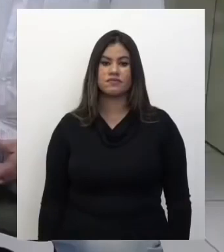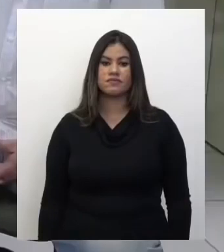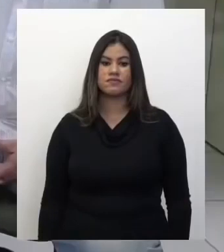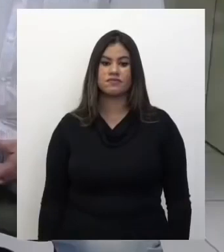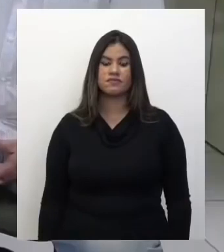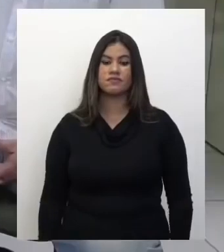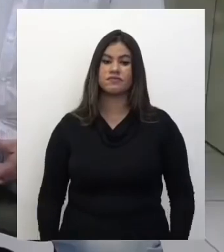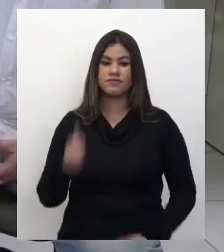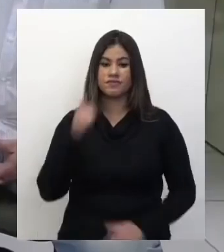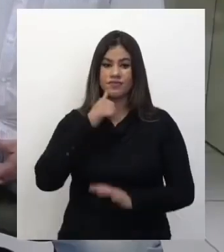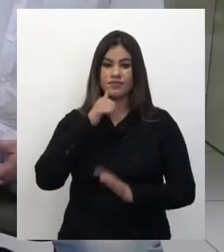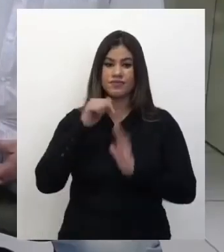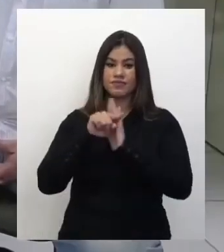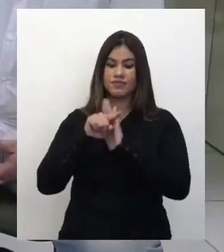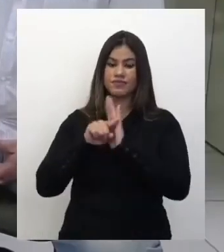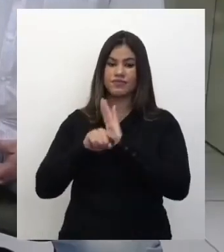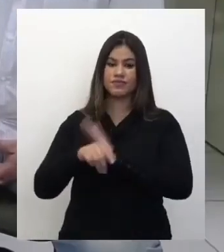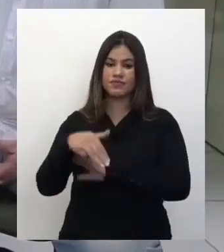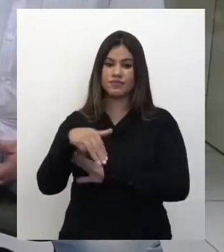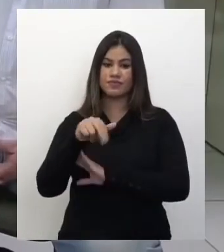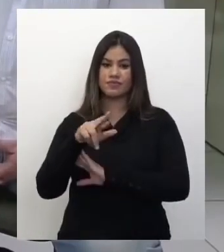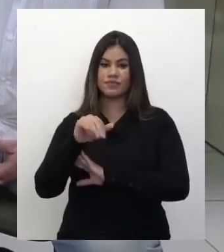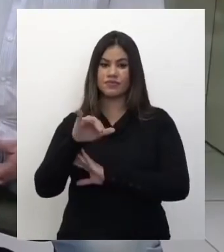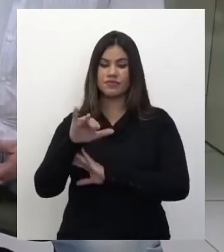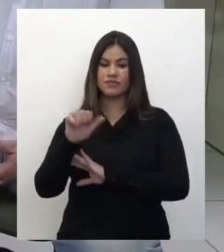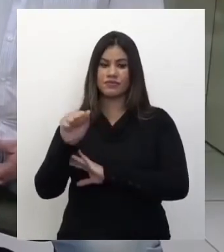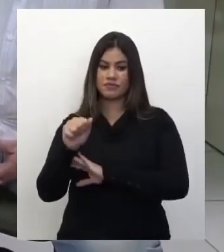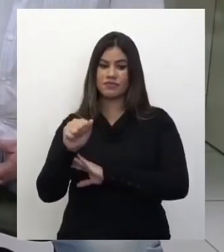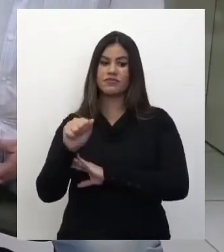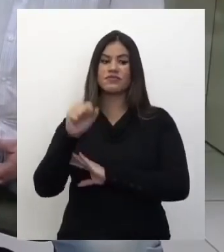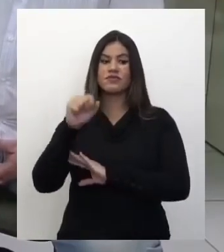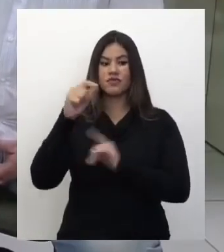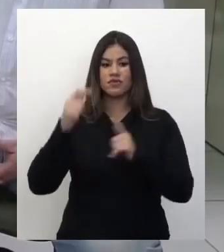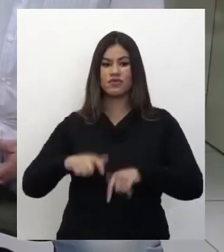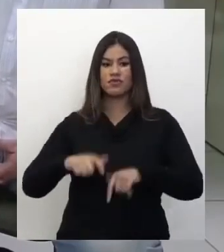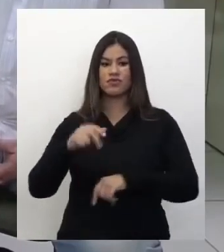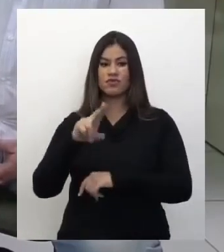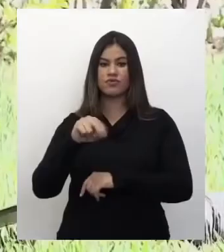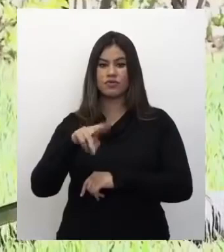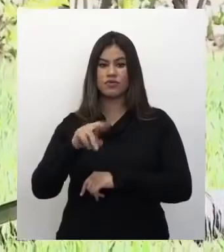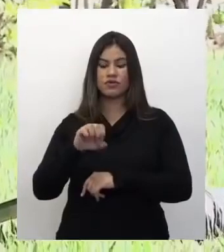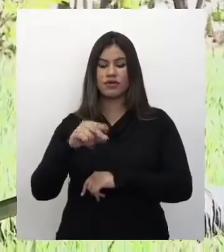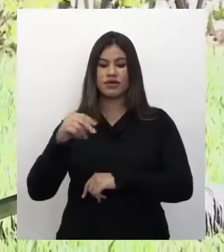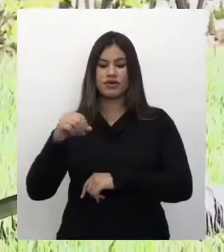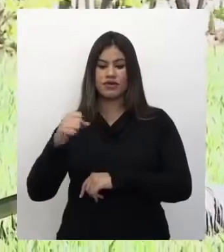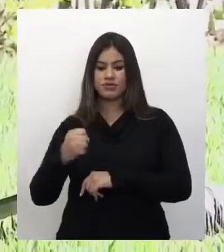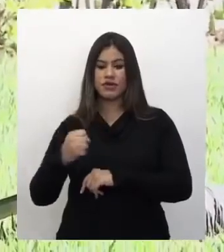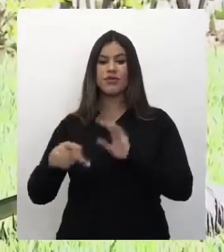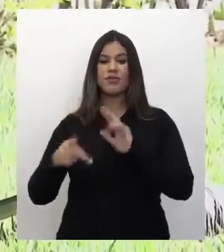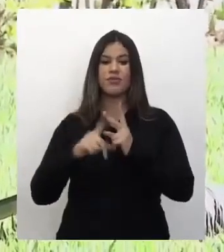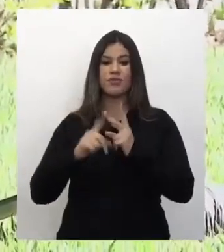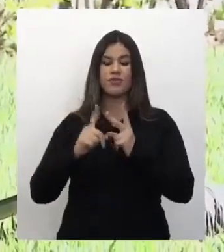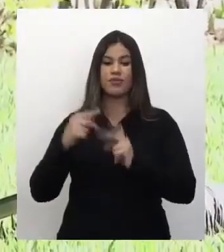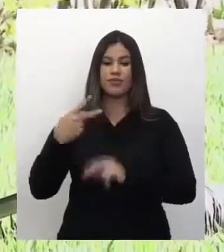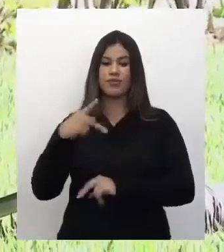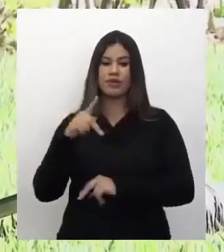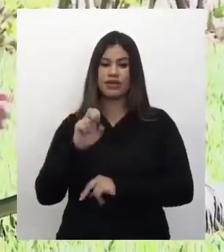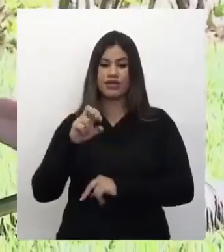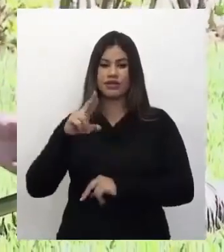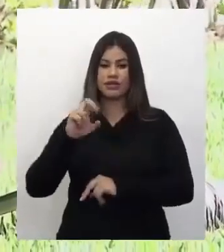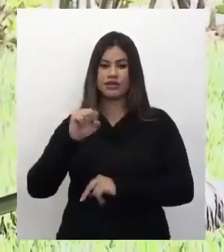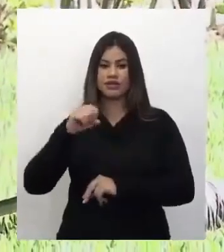A pesquisadora Maria de Lourdes Bueno Trindade Galo, da Unesp de Presidente Prudente, fala sobre monitoramento ambiental